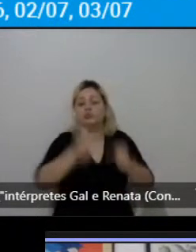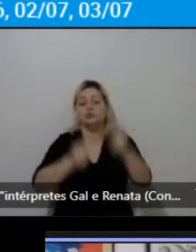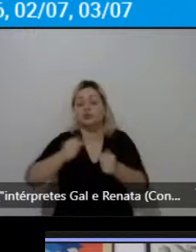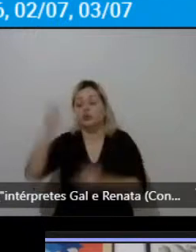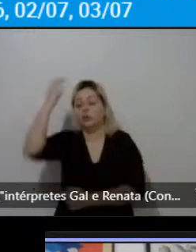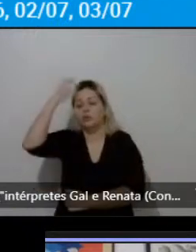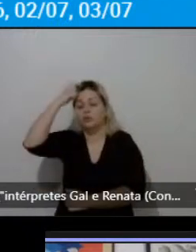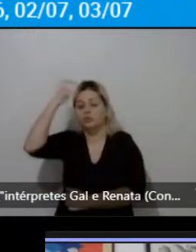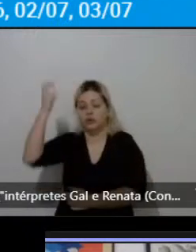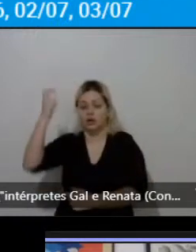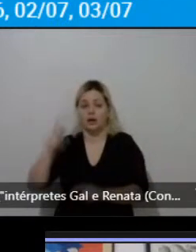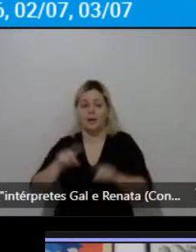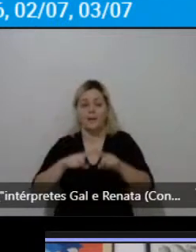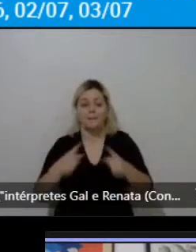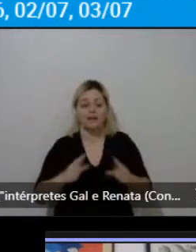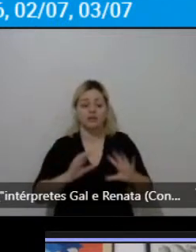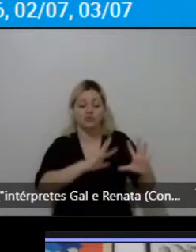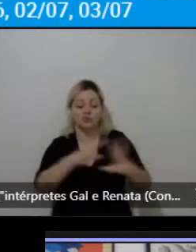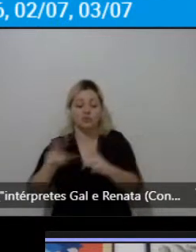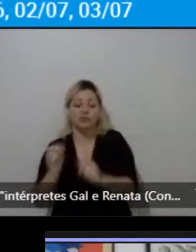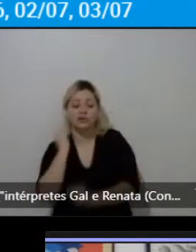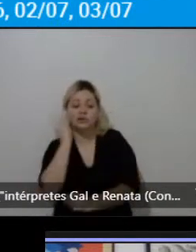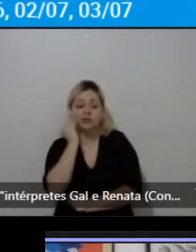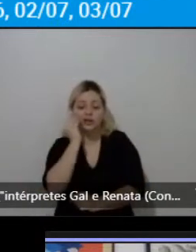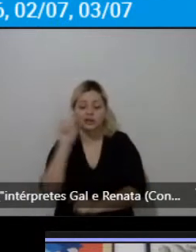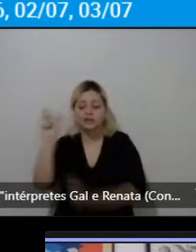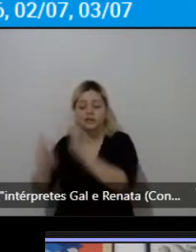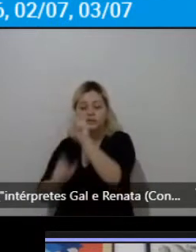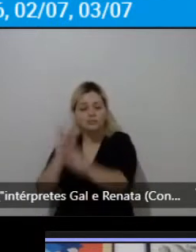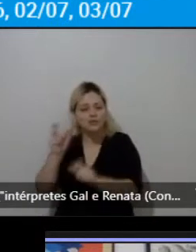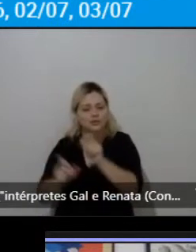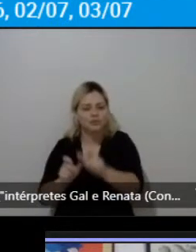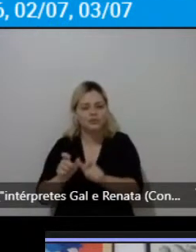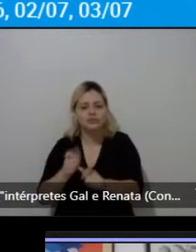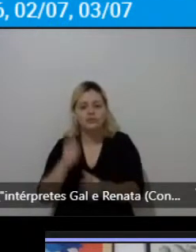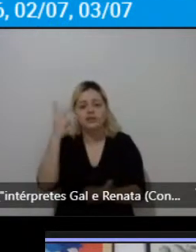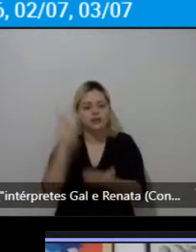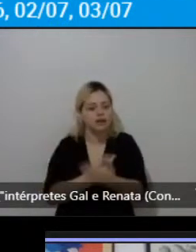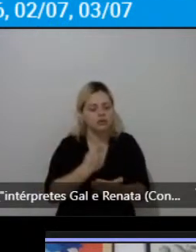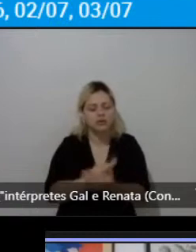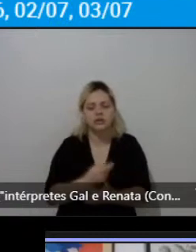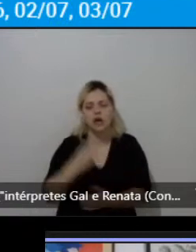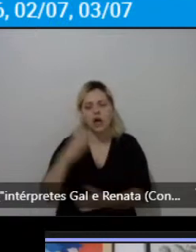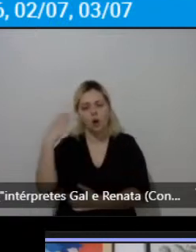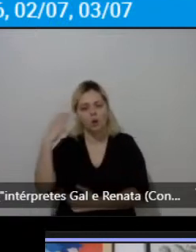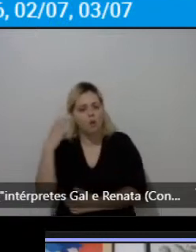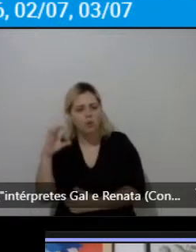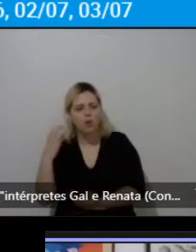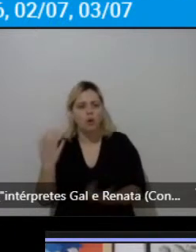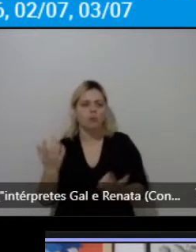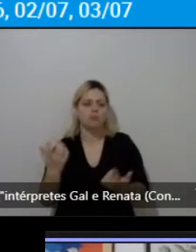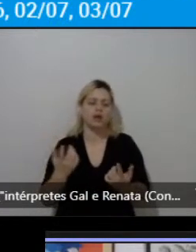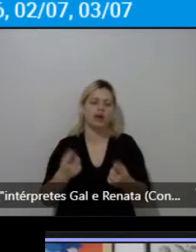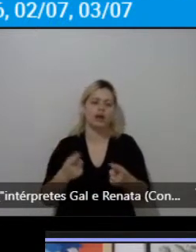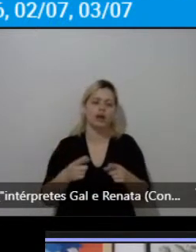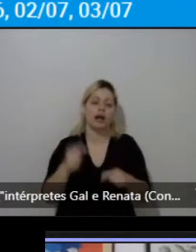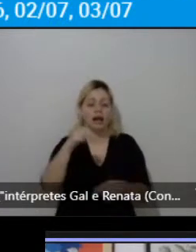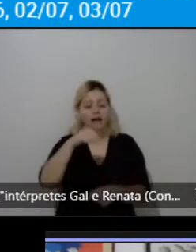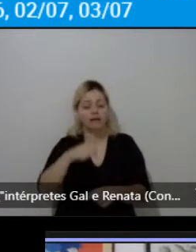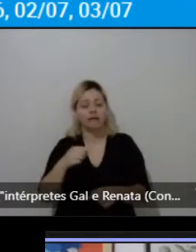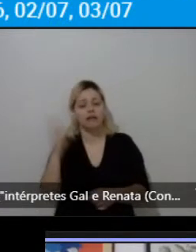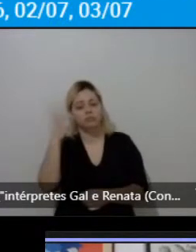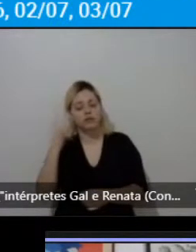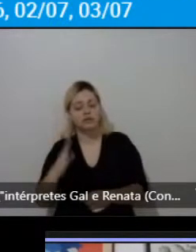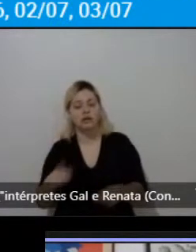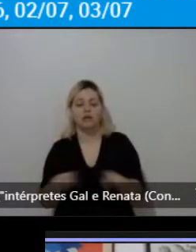mas como essas experiências, o que está acontecendo na Colômbia é muito similar ao que está acontecendo aqui, que está